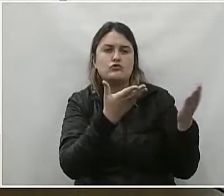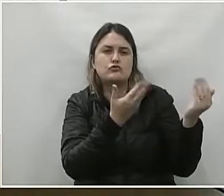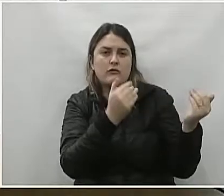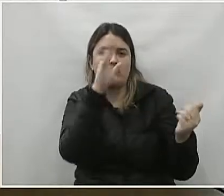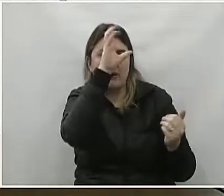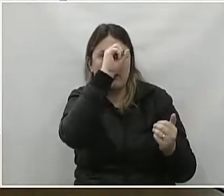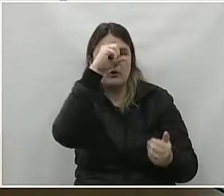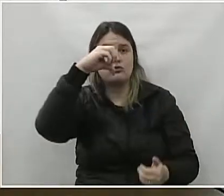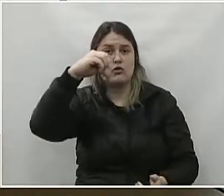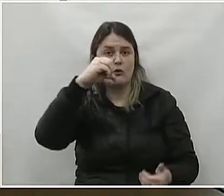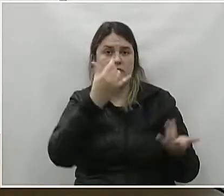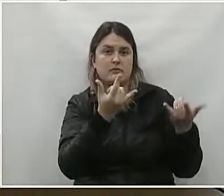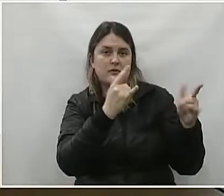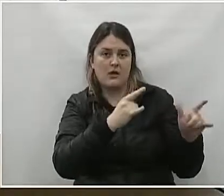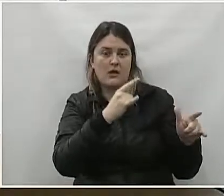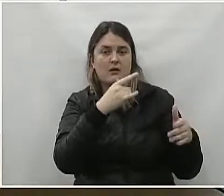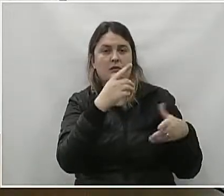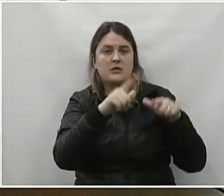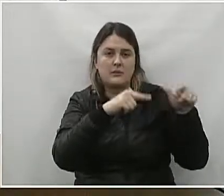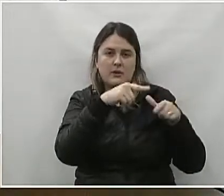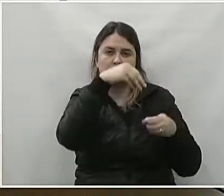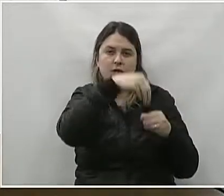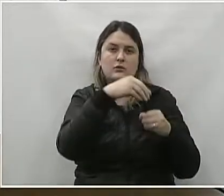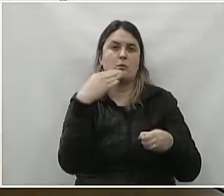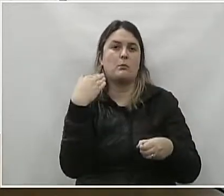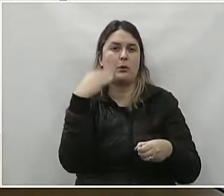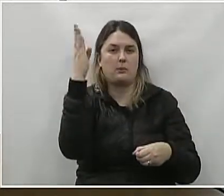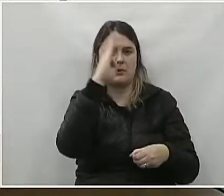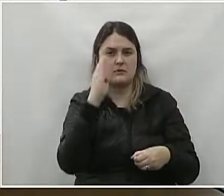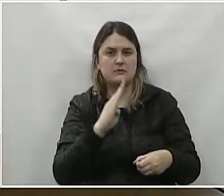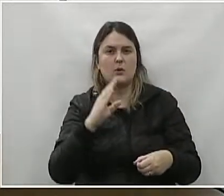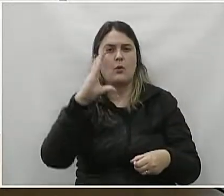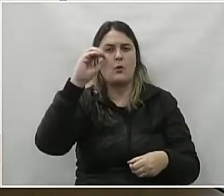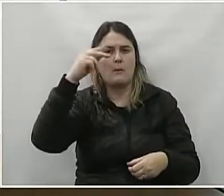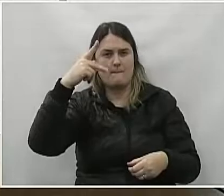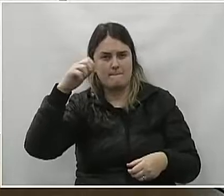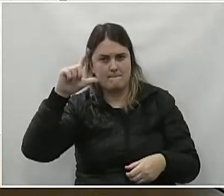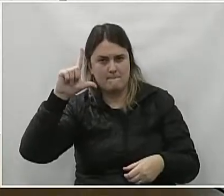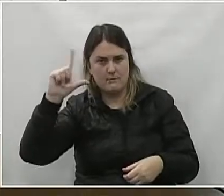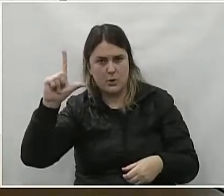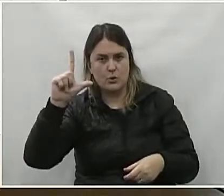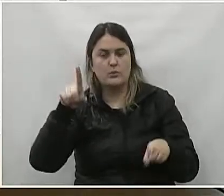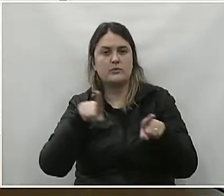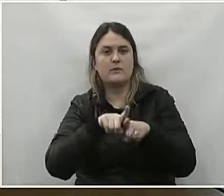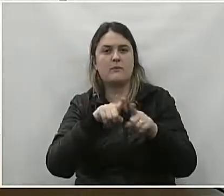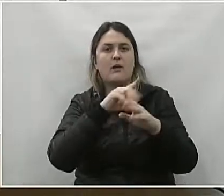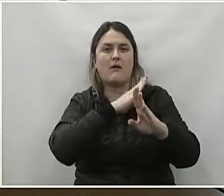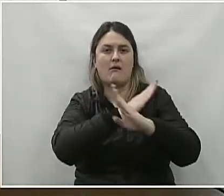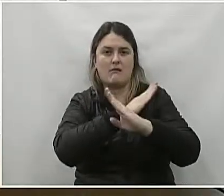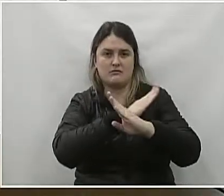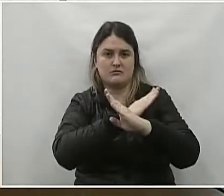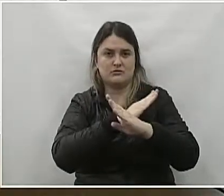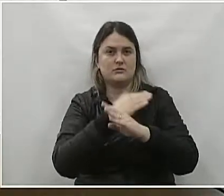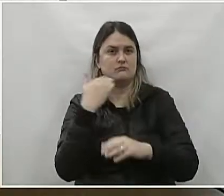9 adolescentes trabalhando no Banco do Brasil, Copel e Caixa